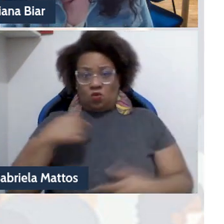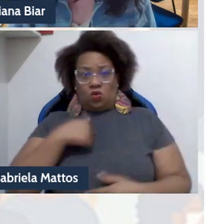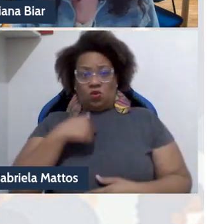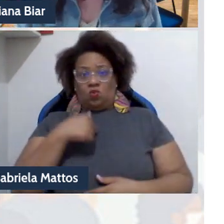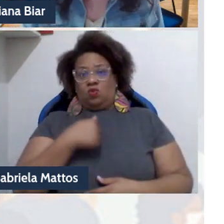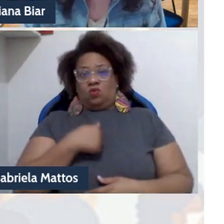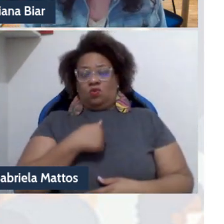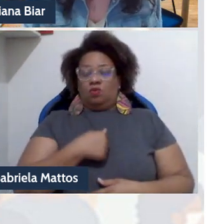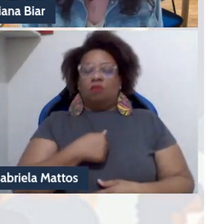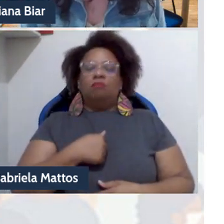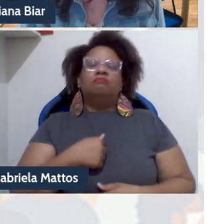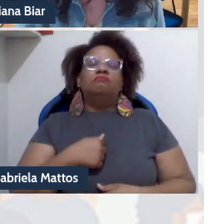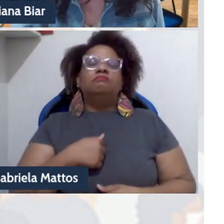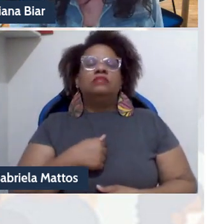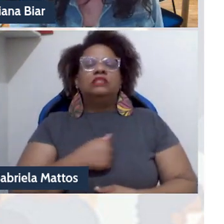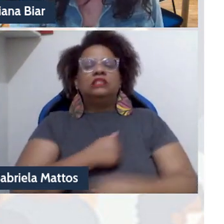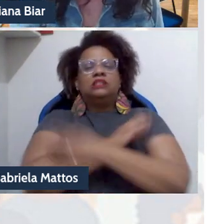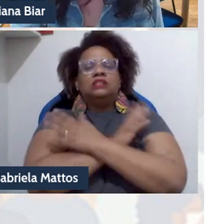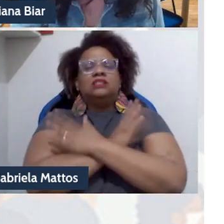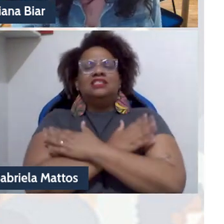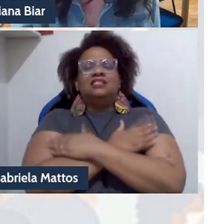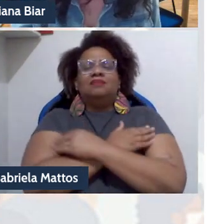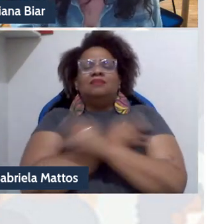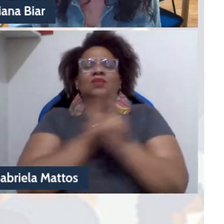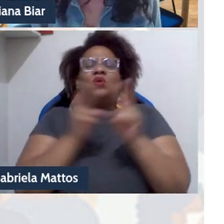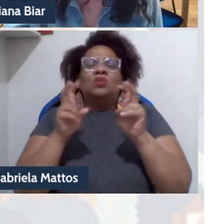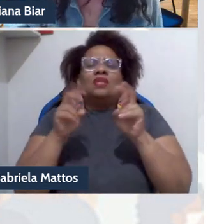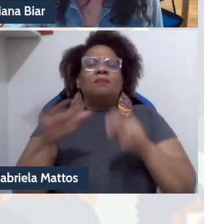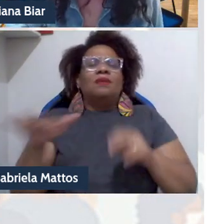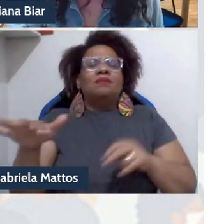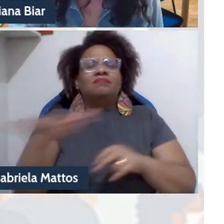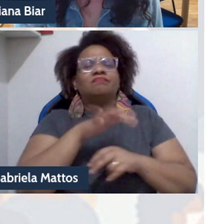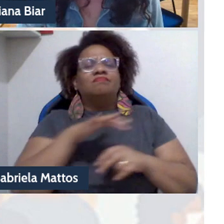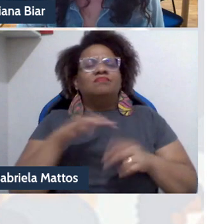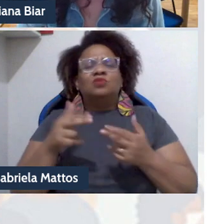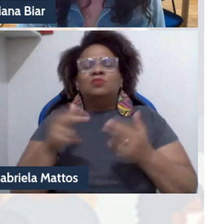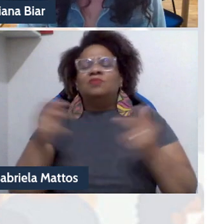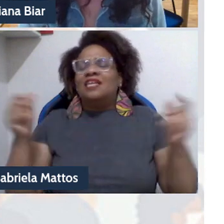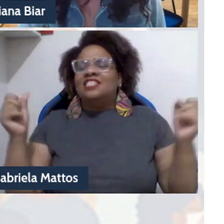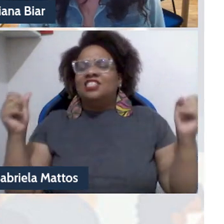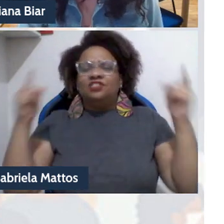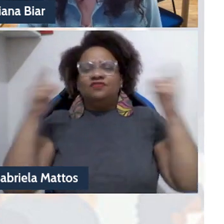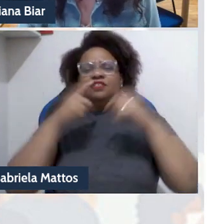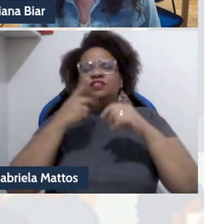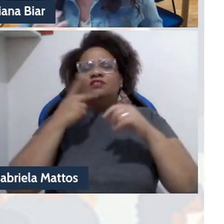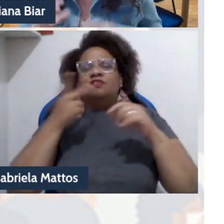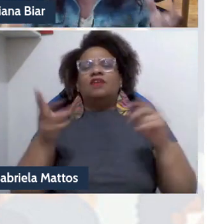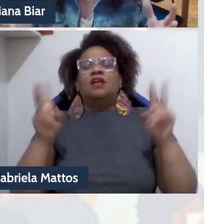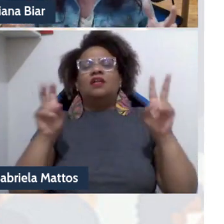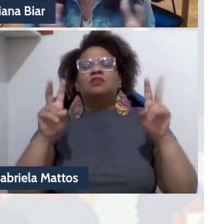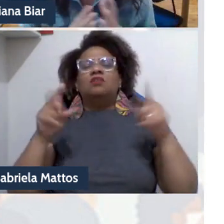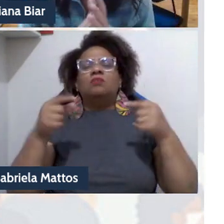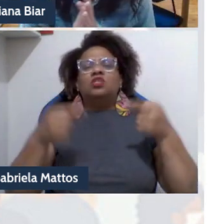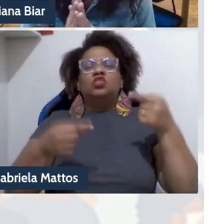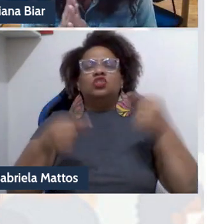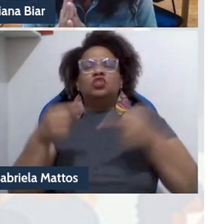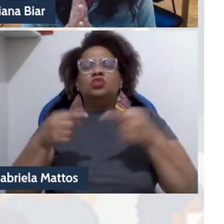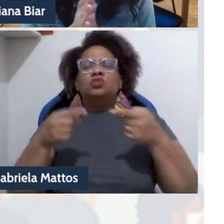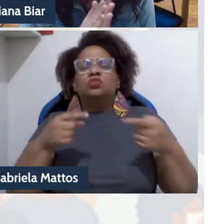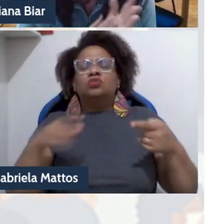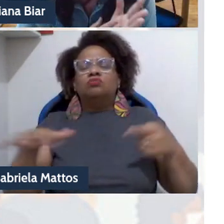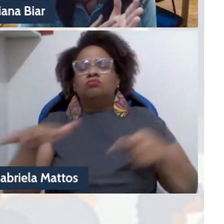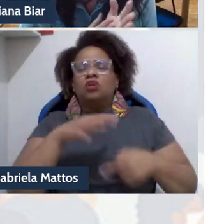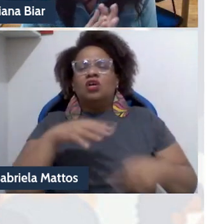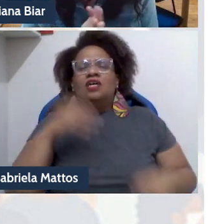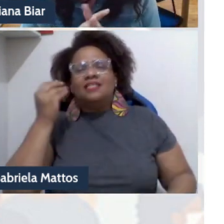E o desemprego, embora seja um tema comum, dificilmente ele é abordado a partir de mecanismos discursivos de coletivização da experiência.